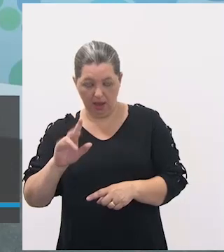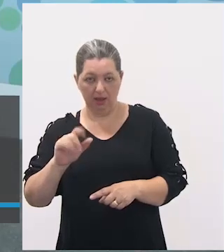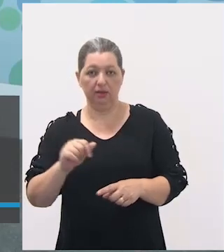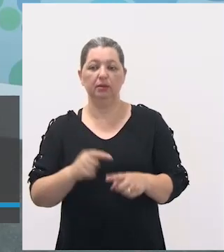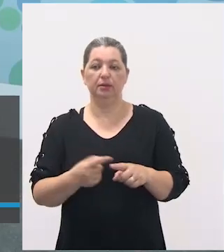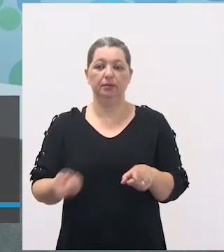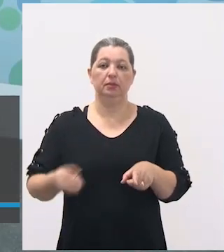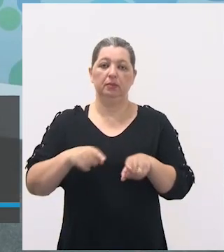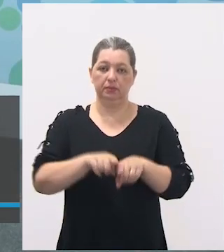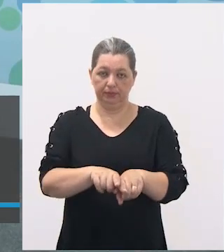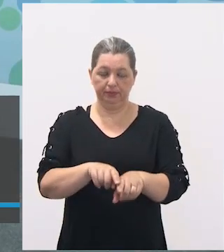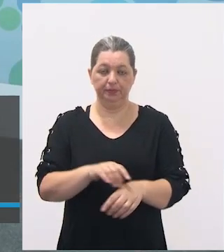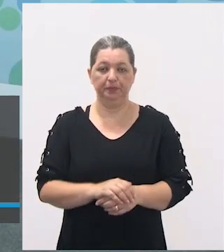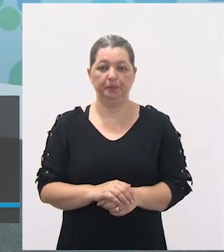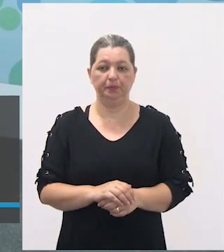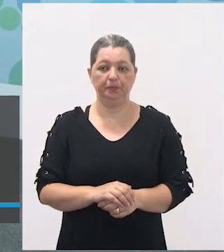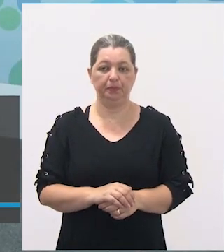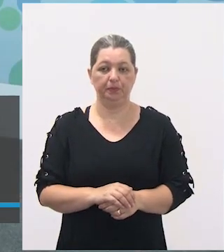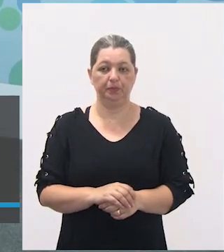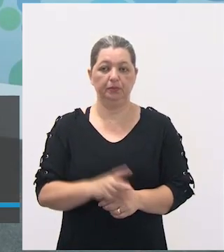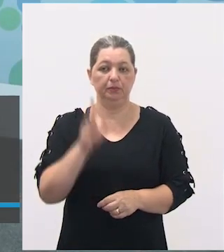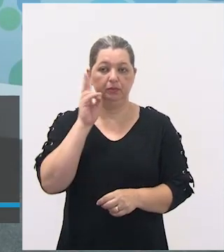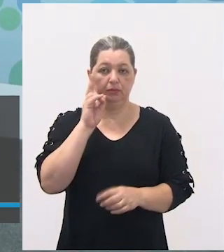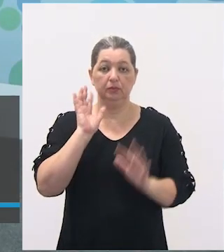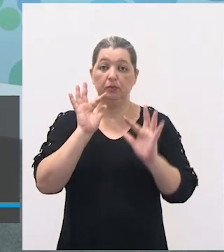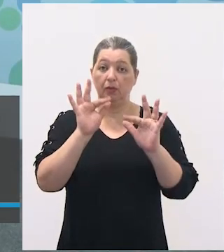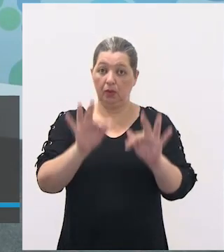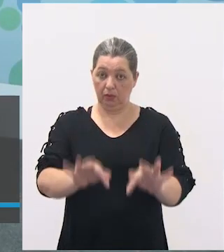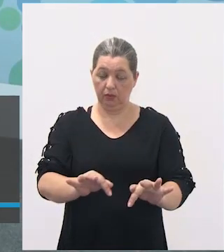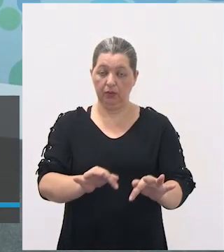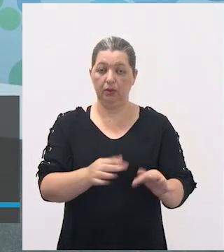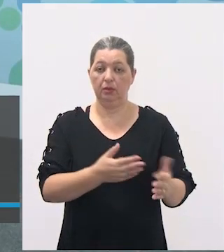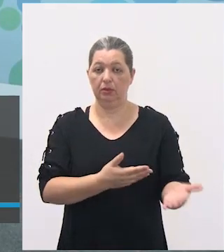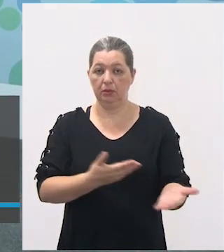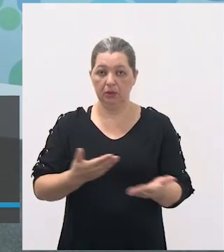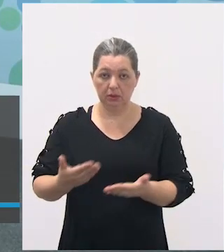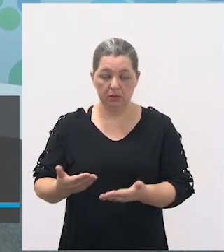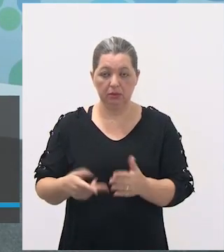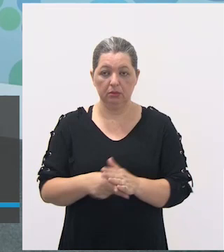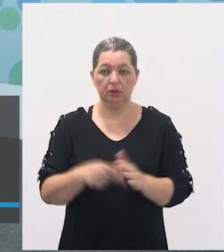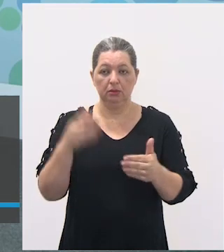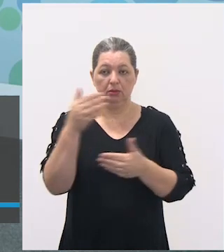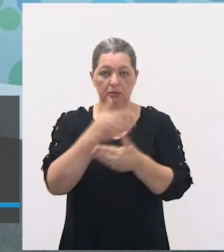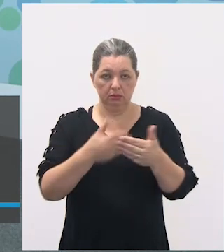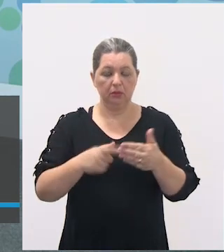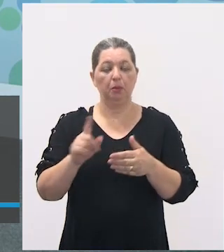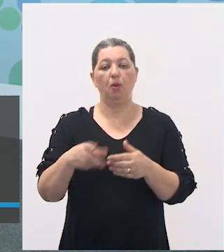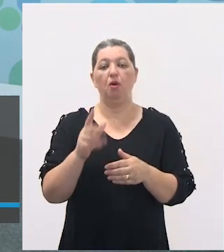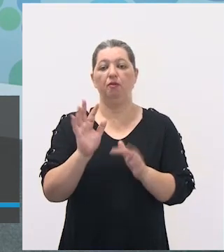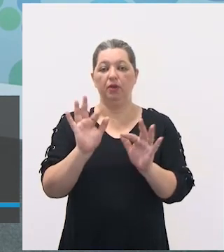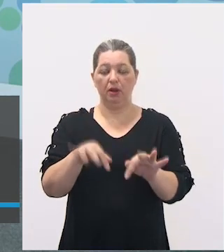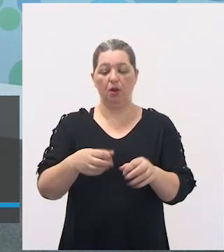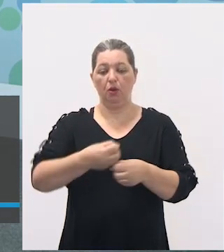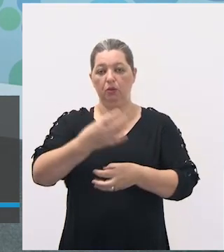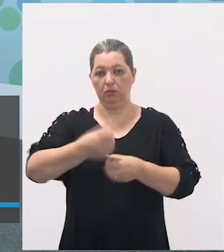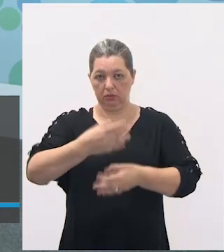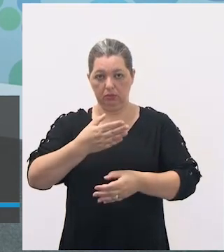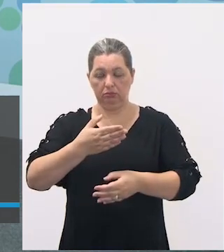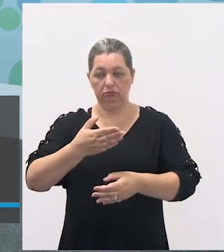Educação. Lembramos que ao final das apresentações teremos um momento para interação via chat, para